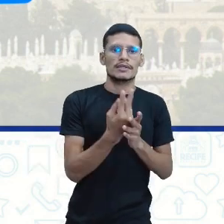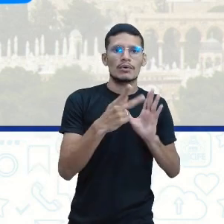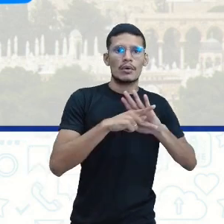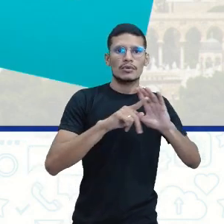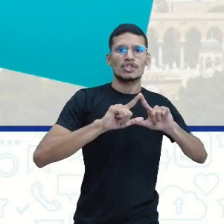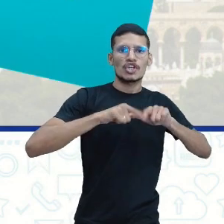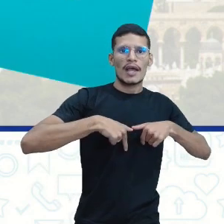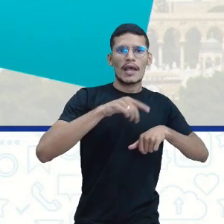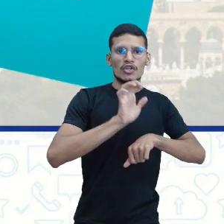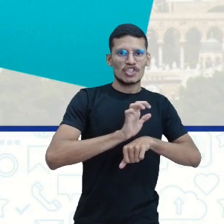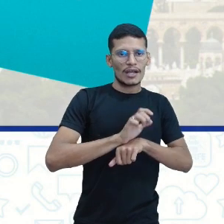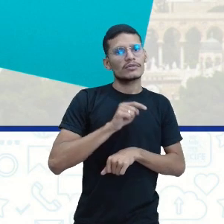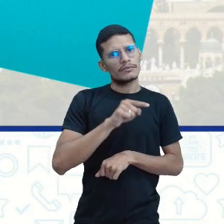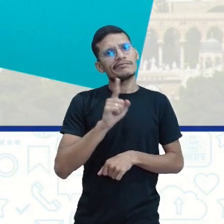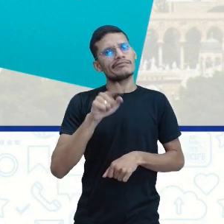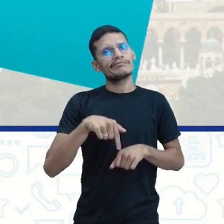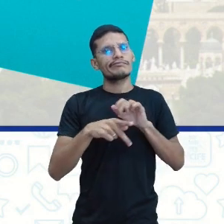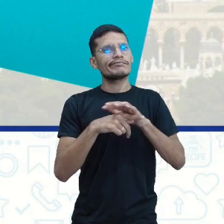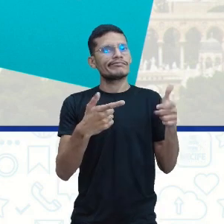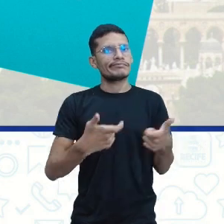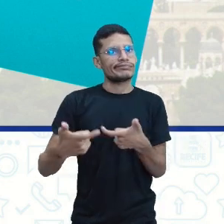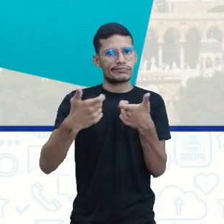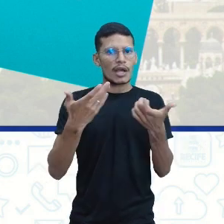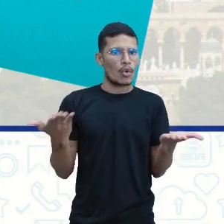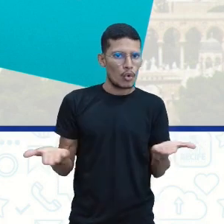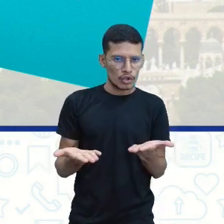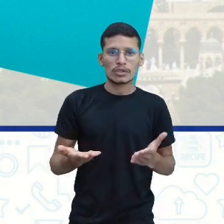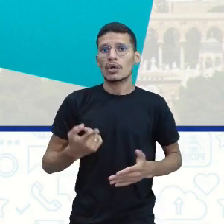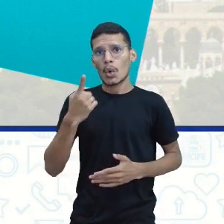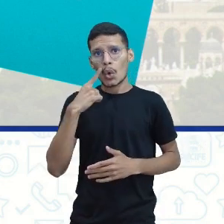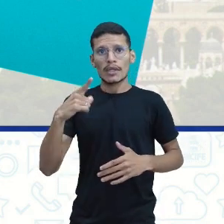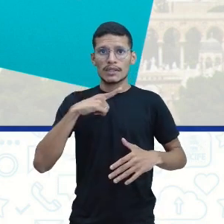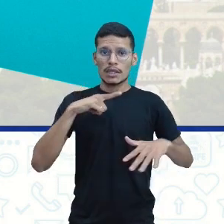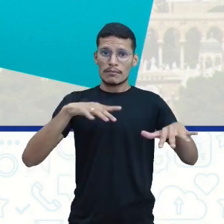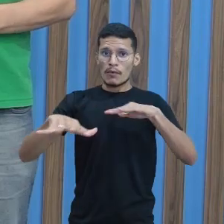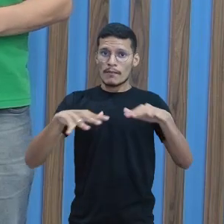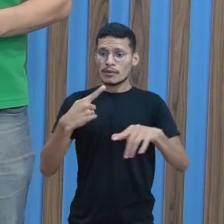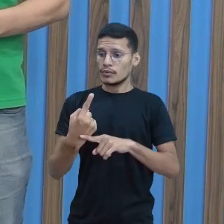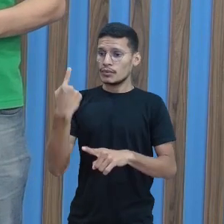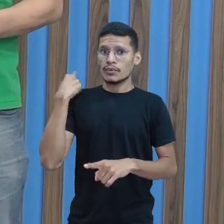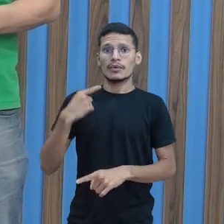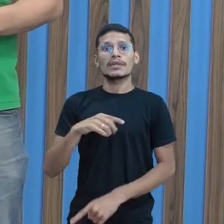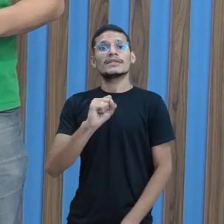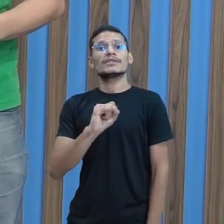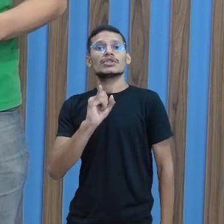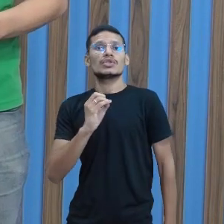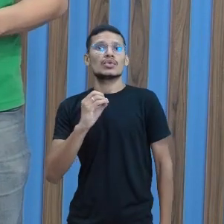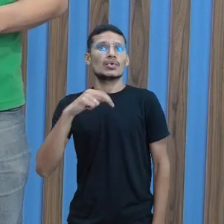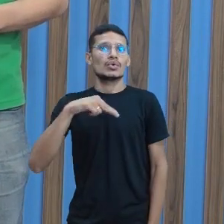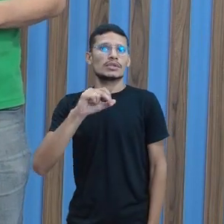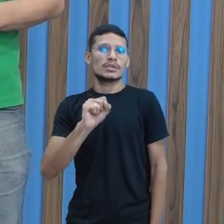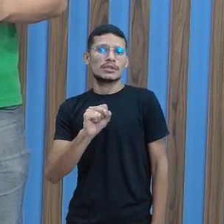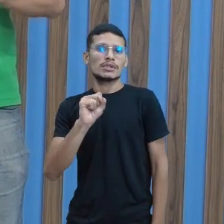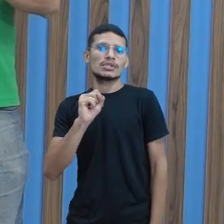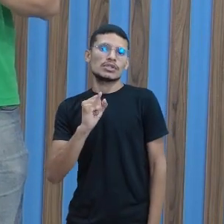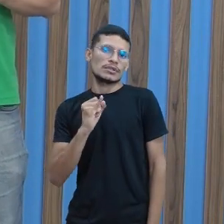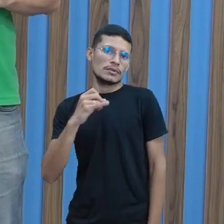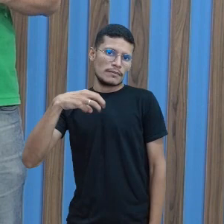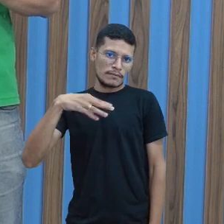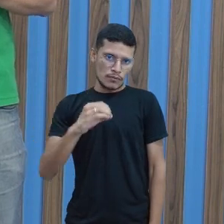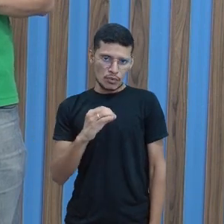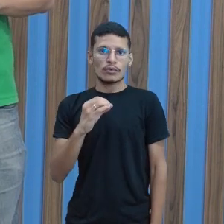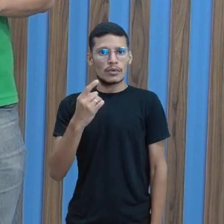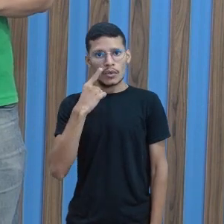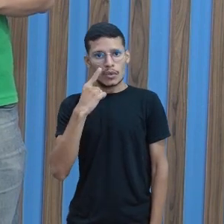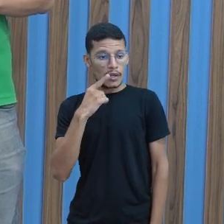conflitos atuais? É o que a gente vai explicar aqui, ó. Existia um movimento naquele período que é o movimento sionista, tá? Então,